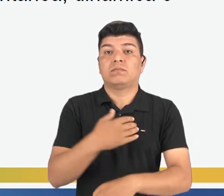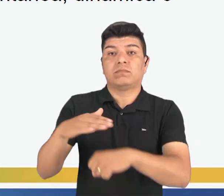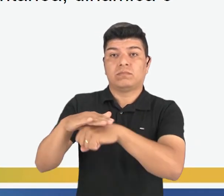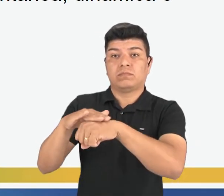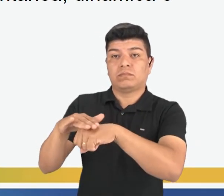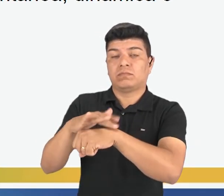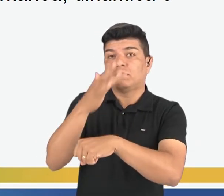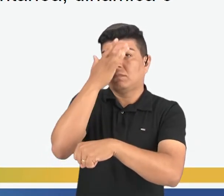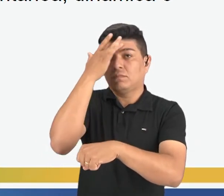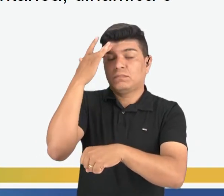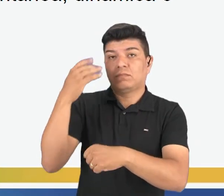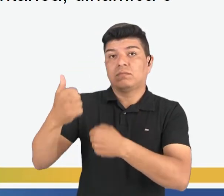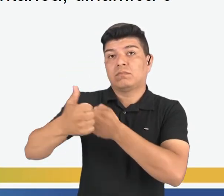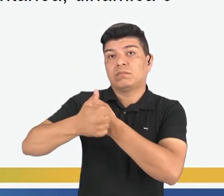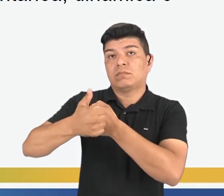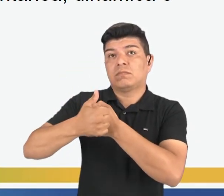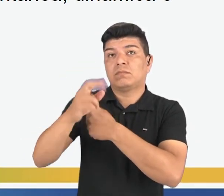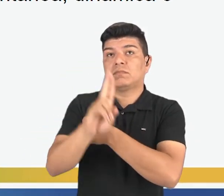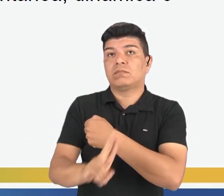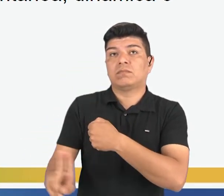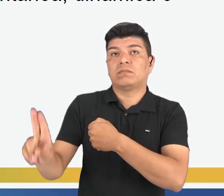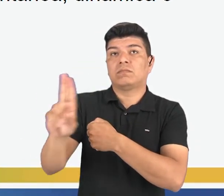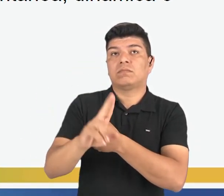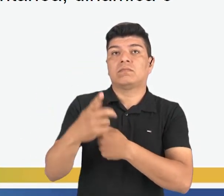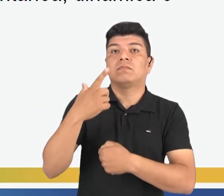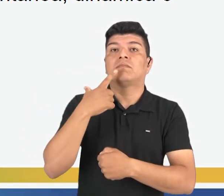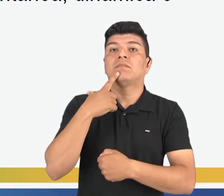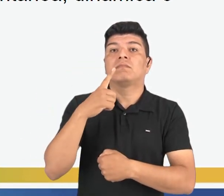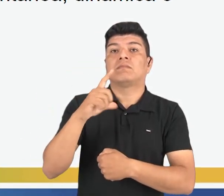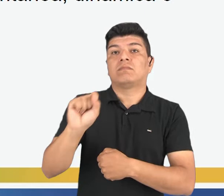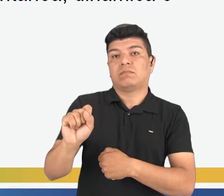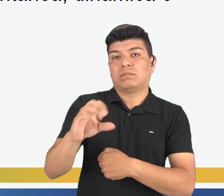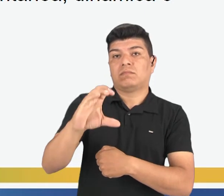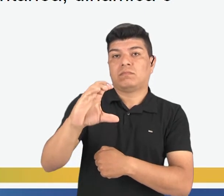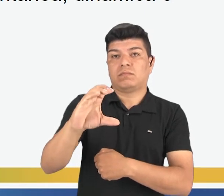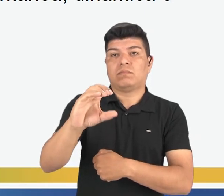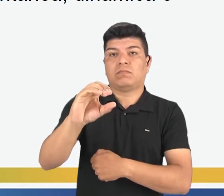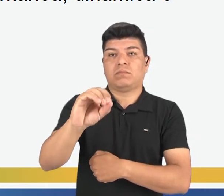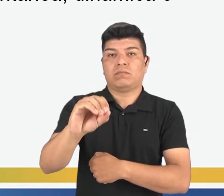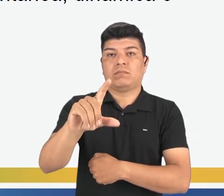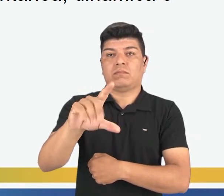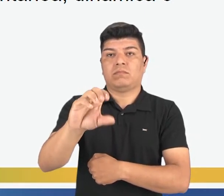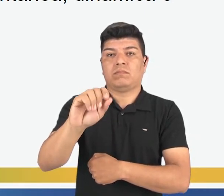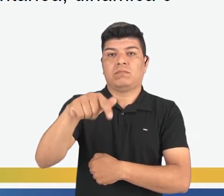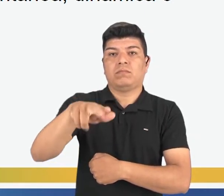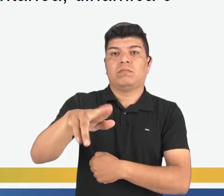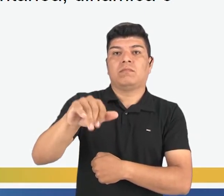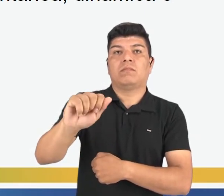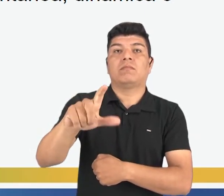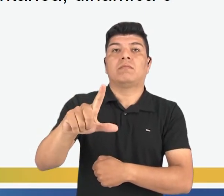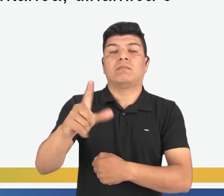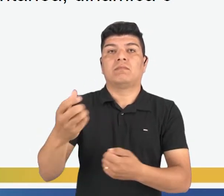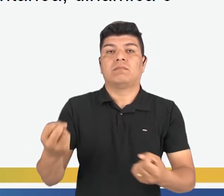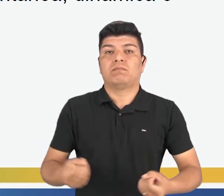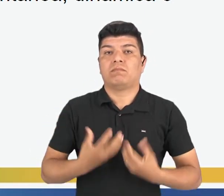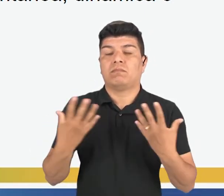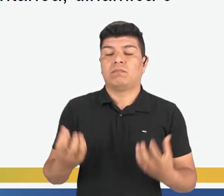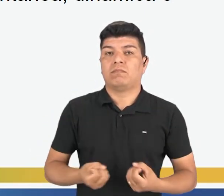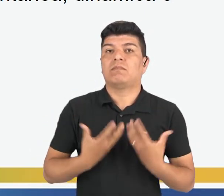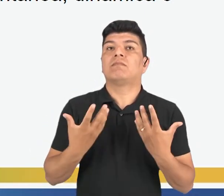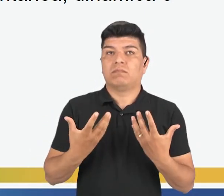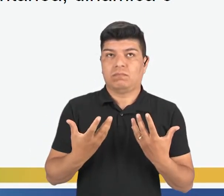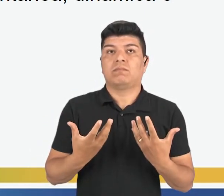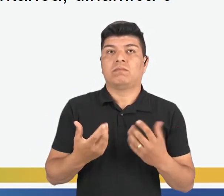pessoas próximas, utilizamos a linguagem dita coloquial, ou seja, aquela espontânea, dinâmica